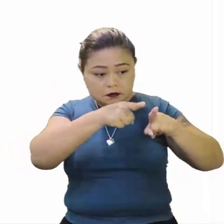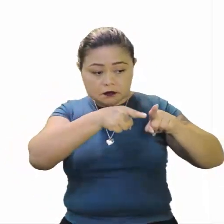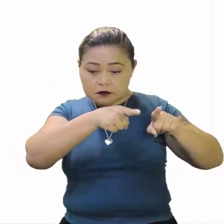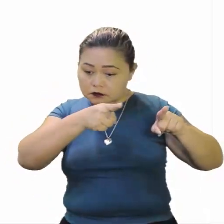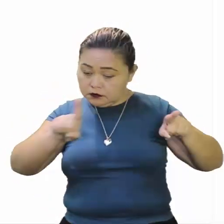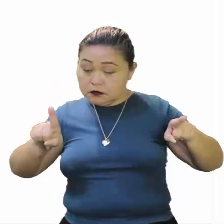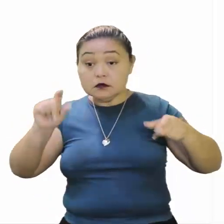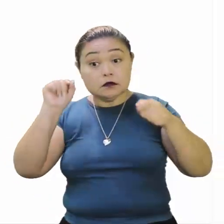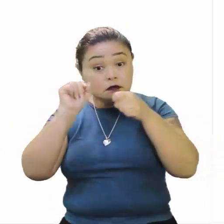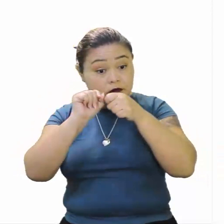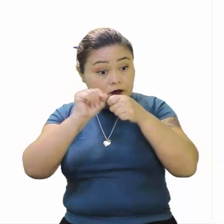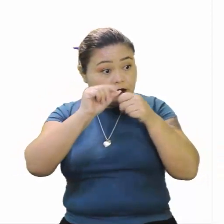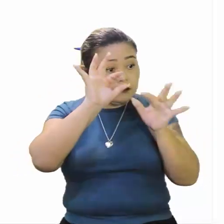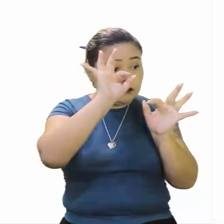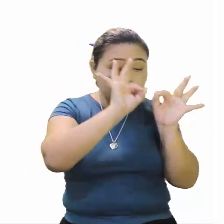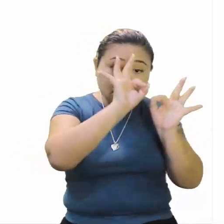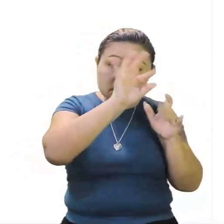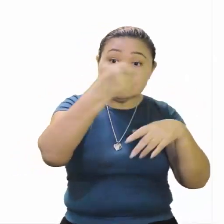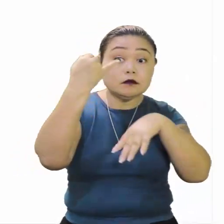é feita de ferro.